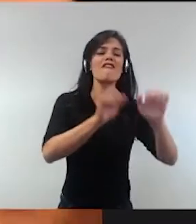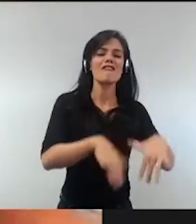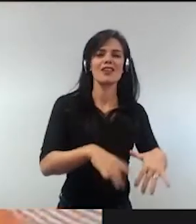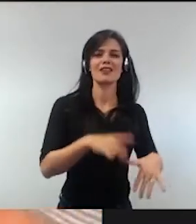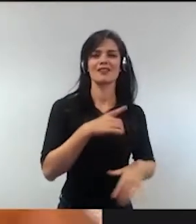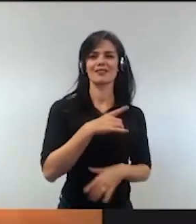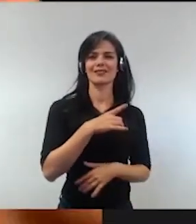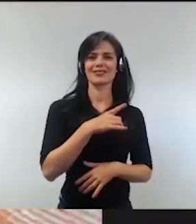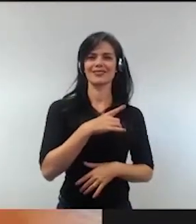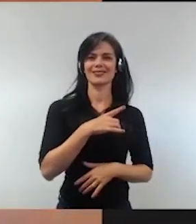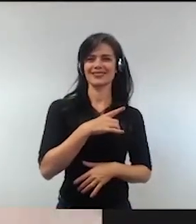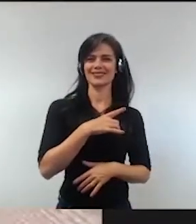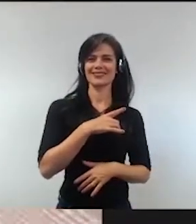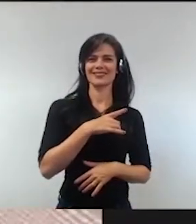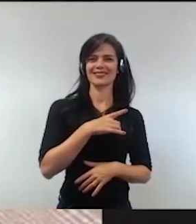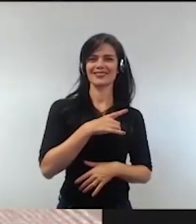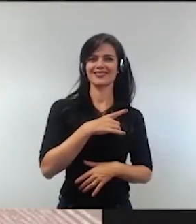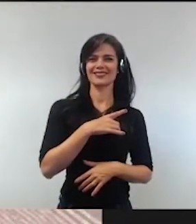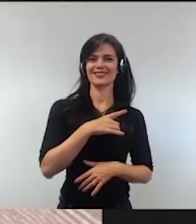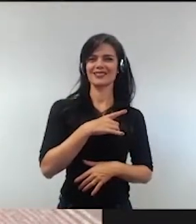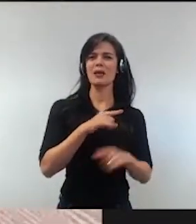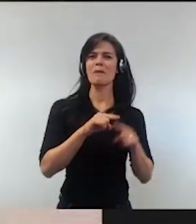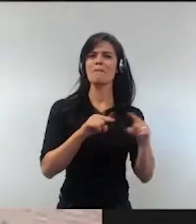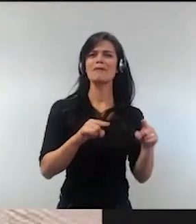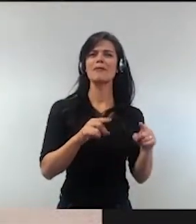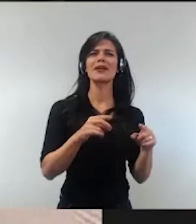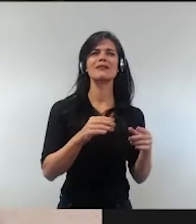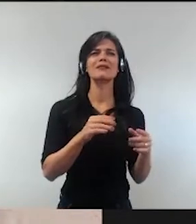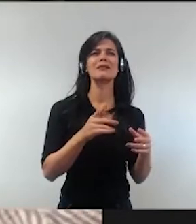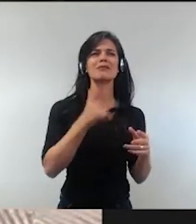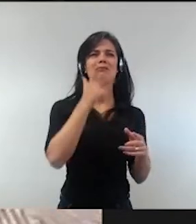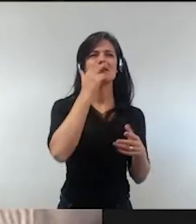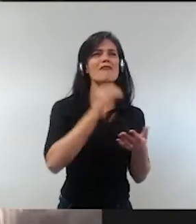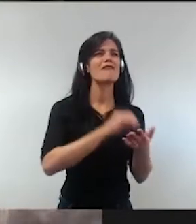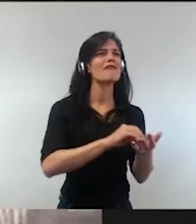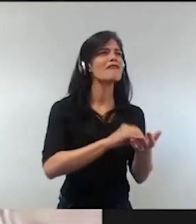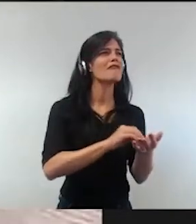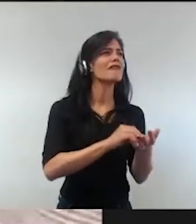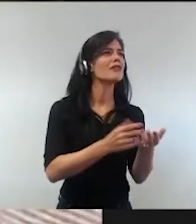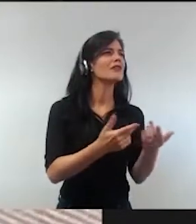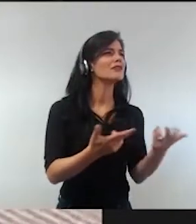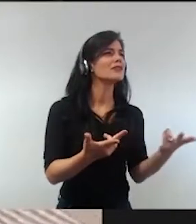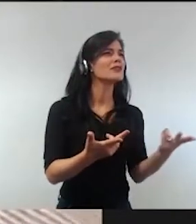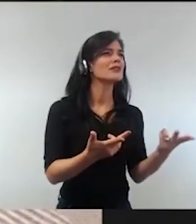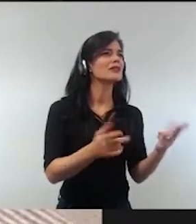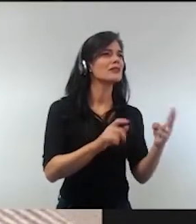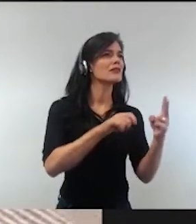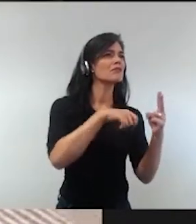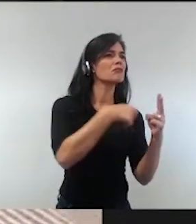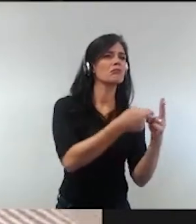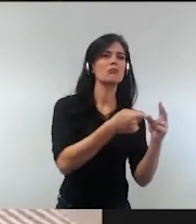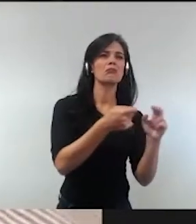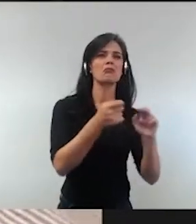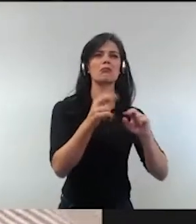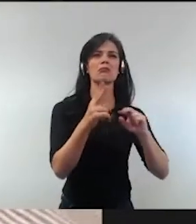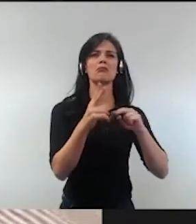que tem um quê de um drama que não termina. As partes vão embora e fica aquela pergunta, e agora? O que aconteceu?